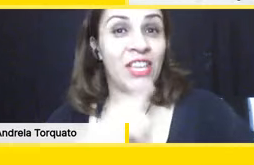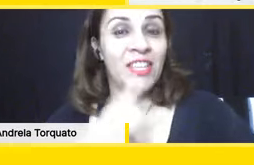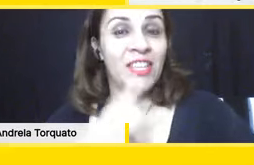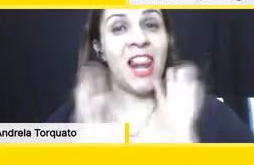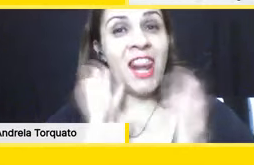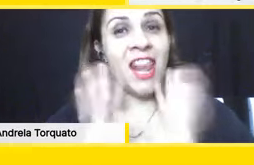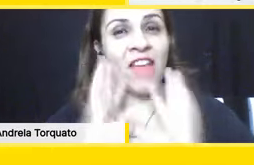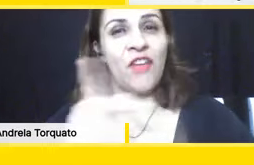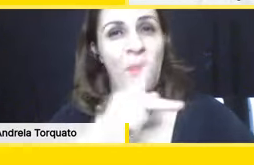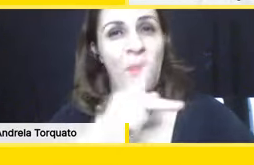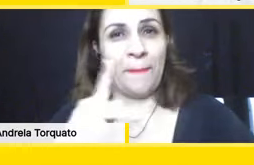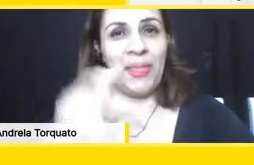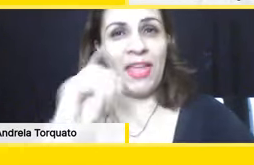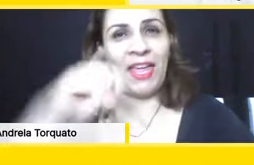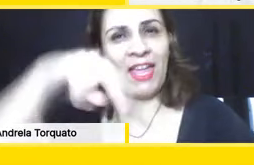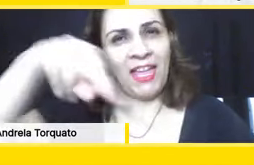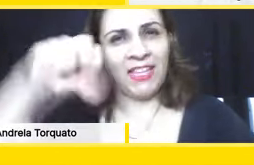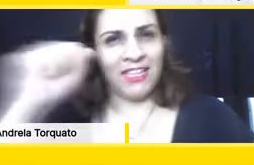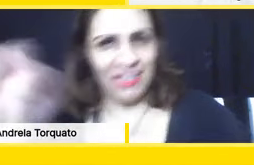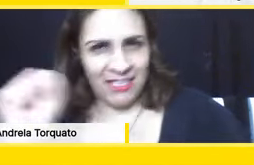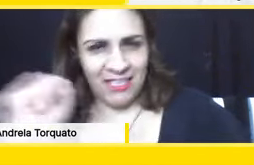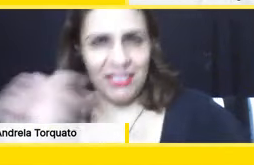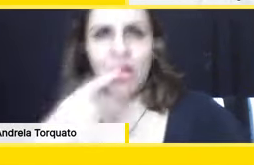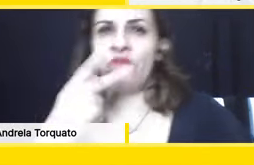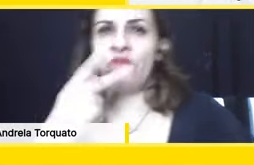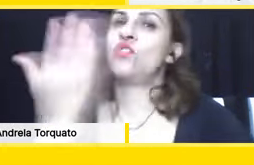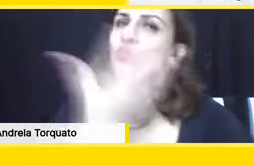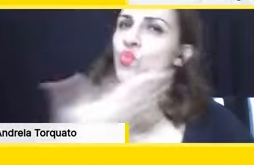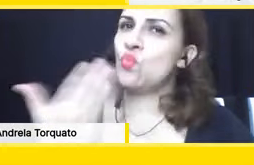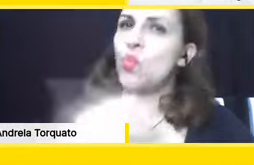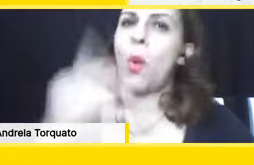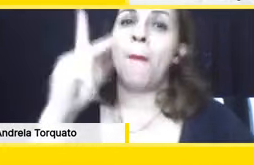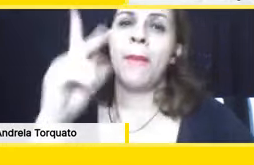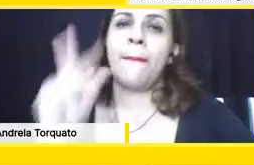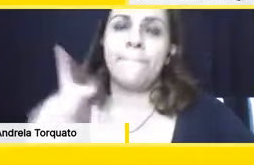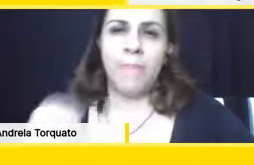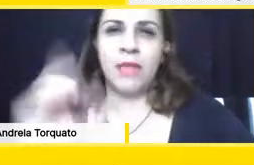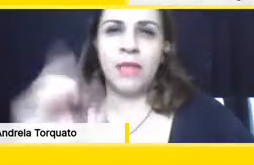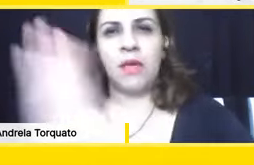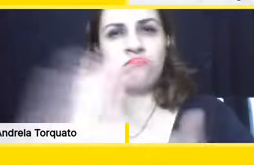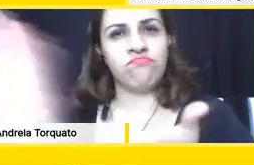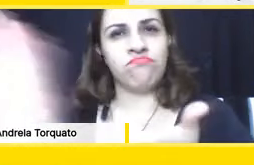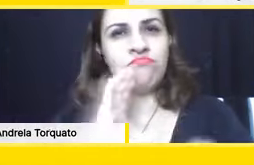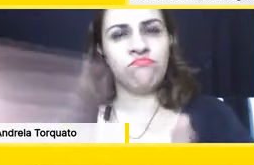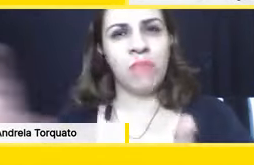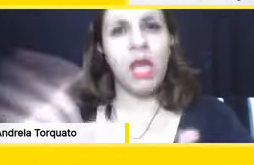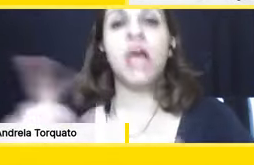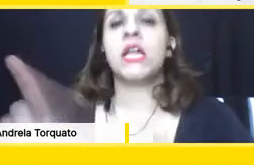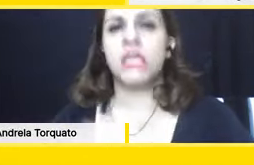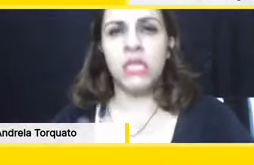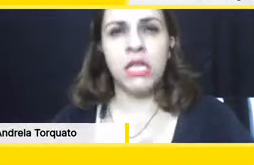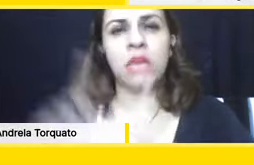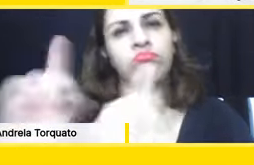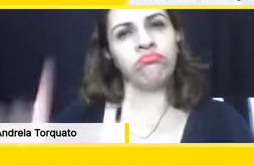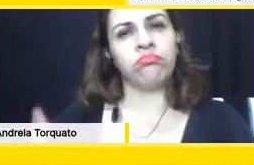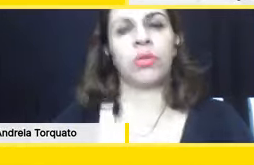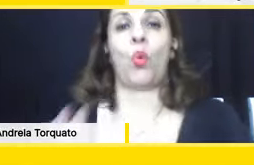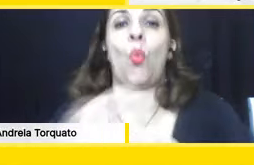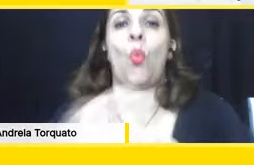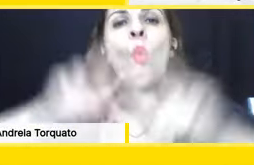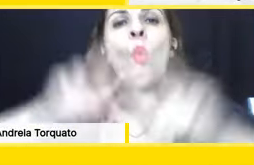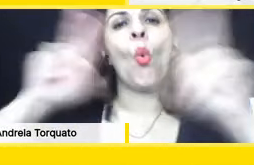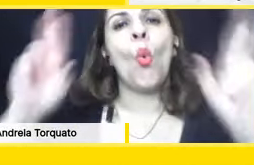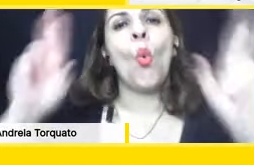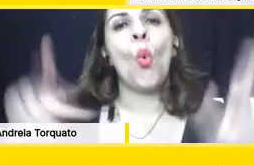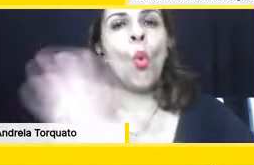o presidente do INSS, que falou para vocês sobre o BPC. Temos também lá muitos outros